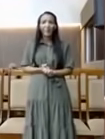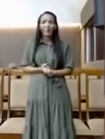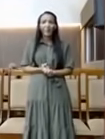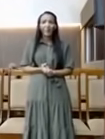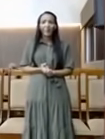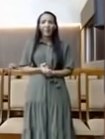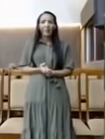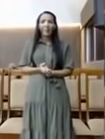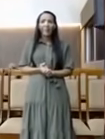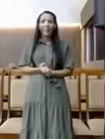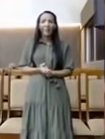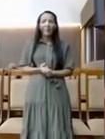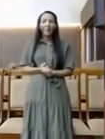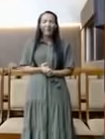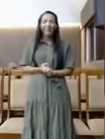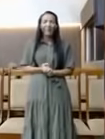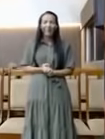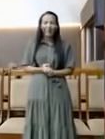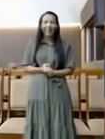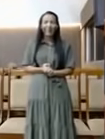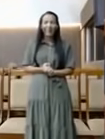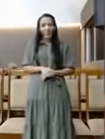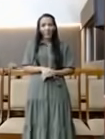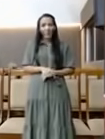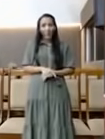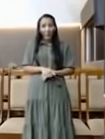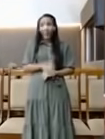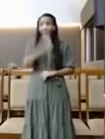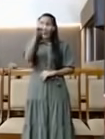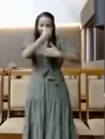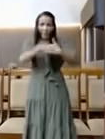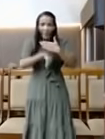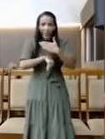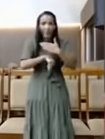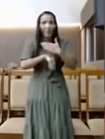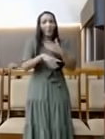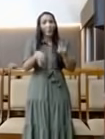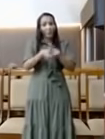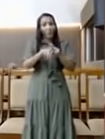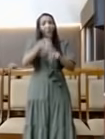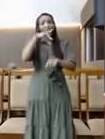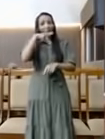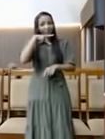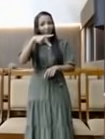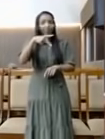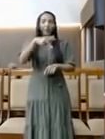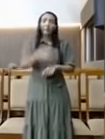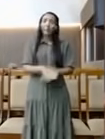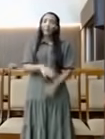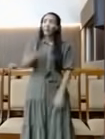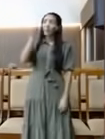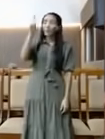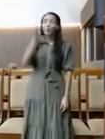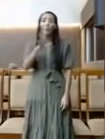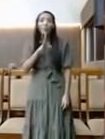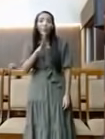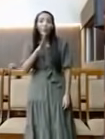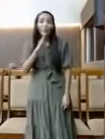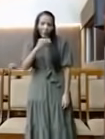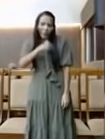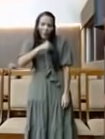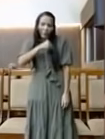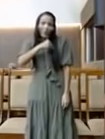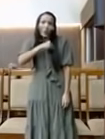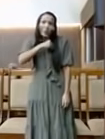vaso né Não eu não vaso sanitário como é que Deus te ver tô tomando banho mercado não é isso meus irmãos claro que o crente não vai dar